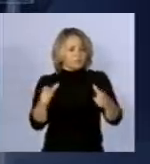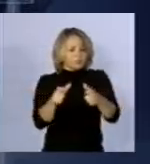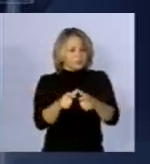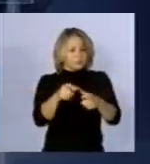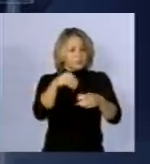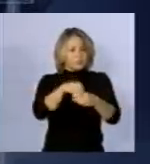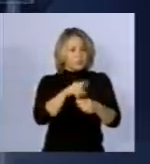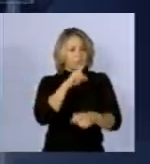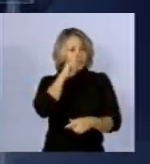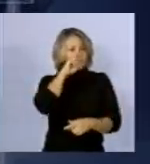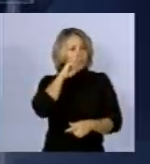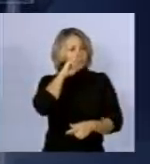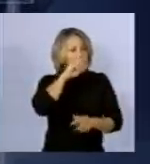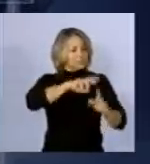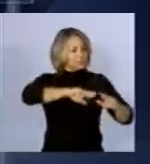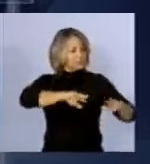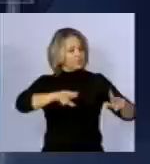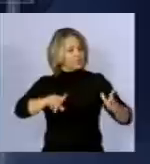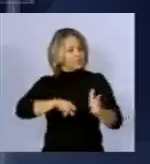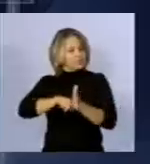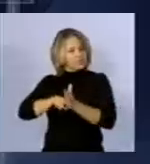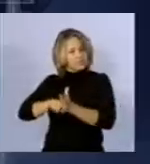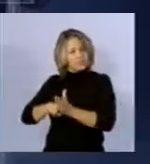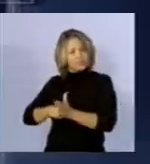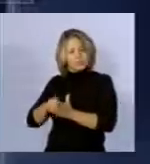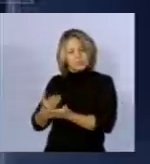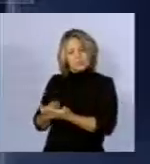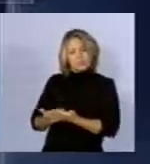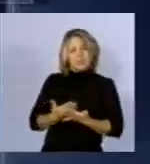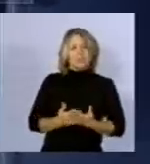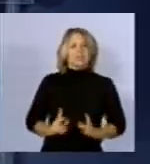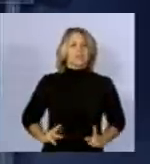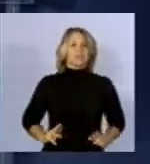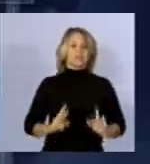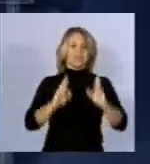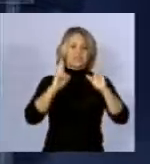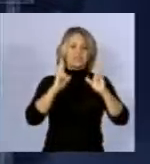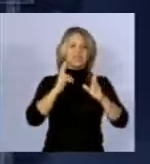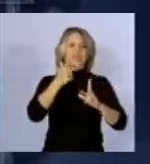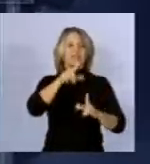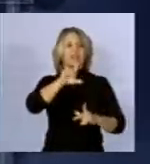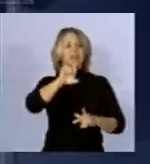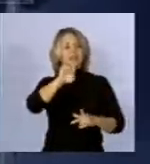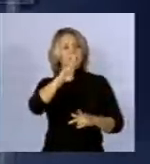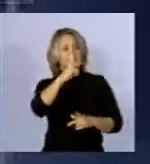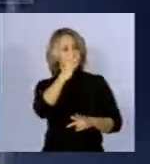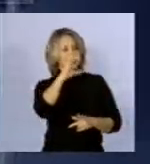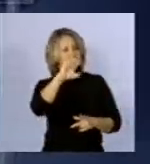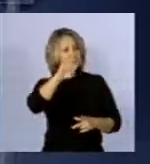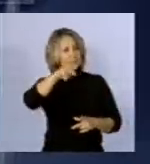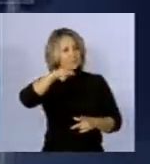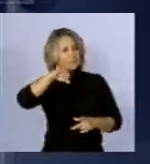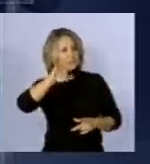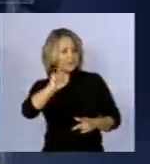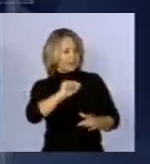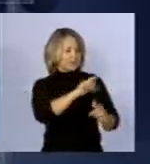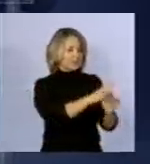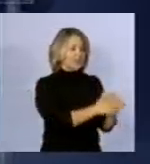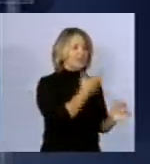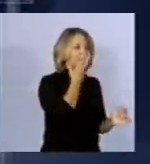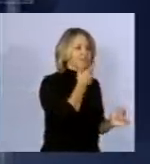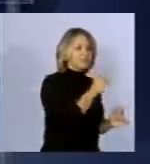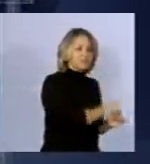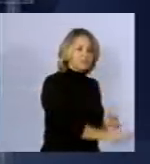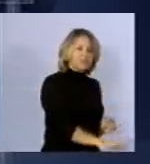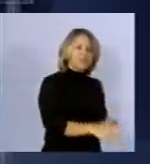eh eh de vários estudos sobre câncer leucemia infantil e etc e aí então Face